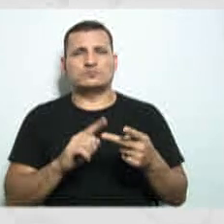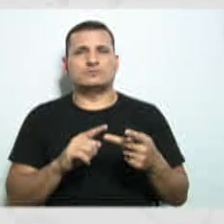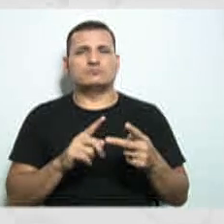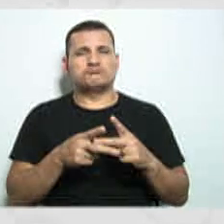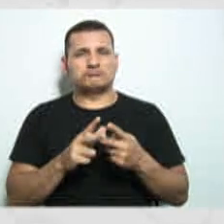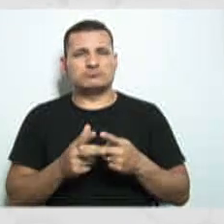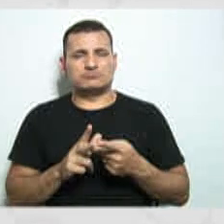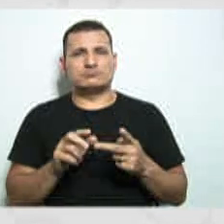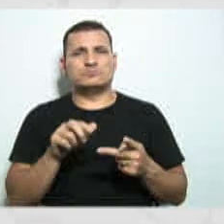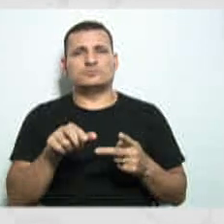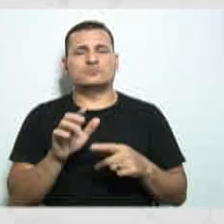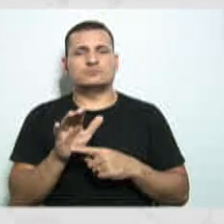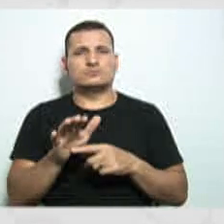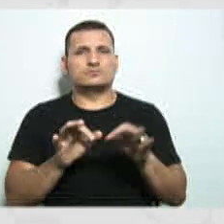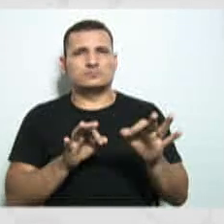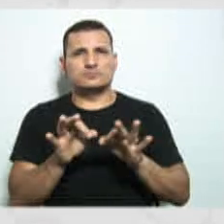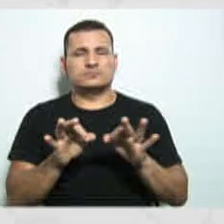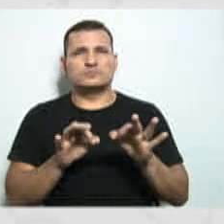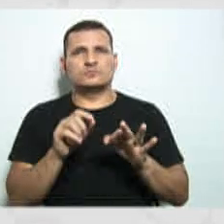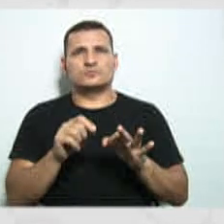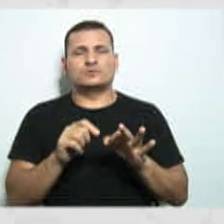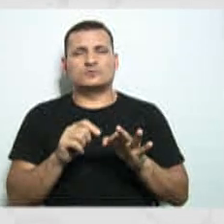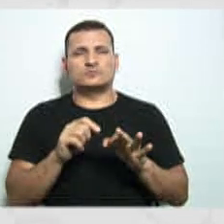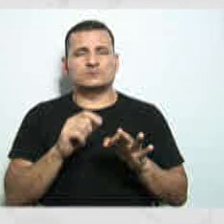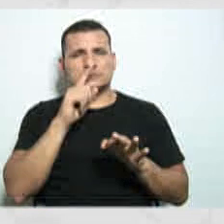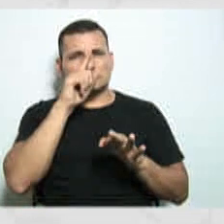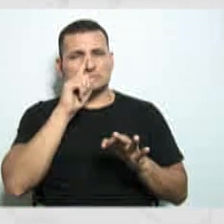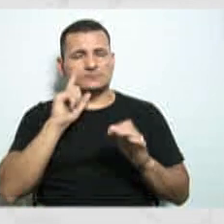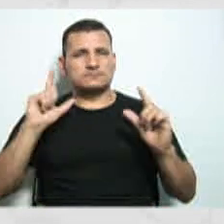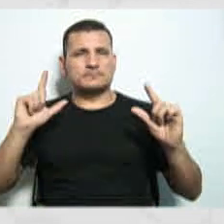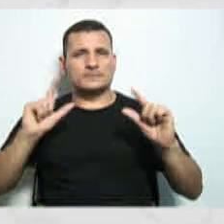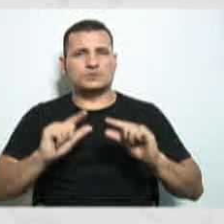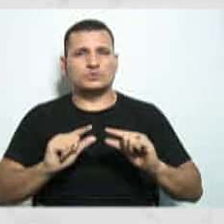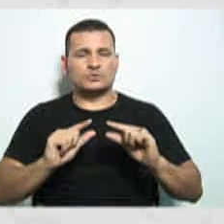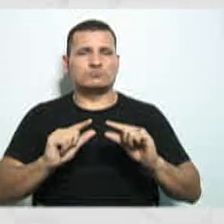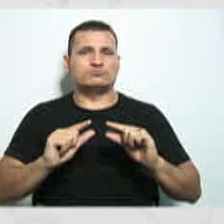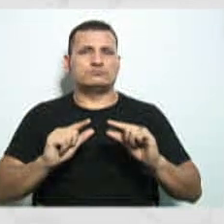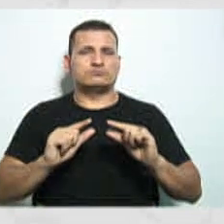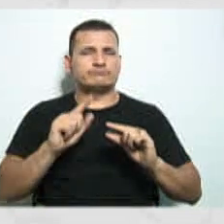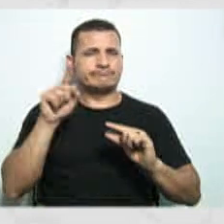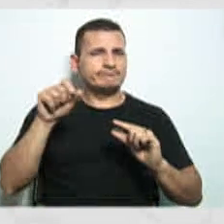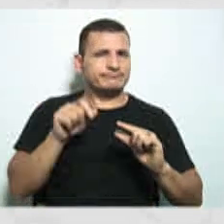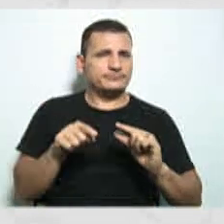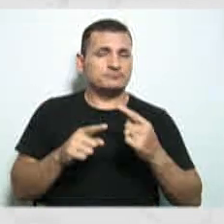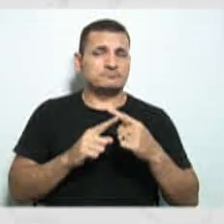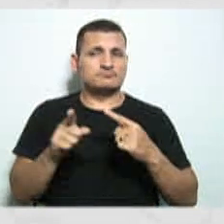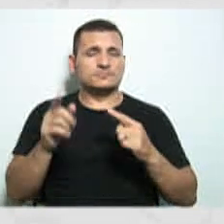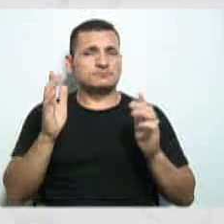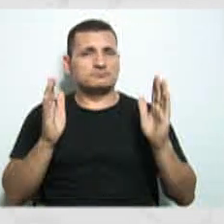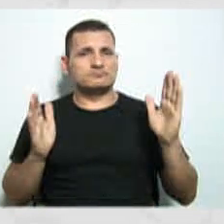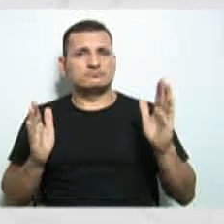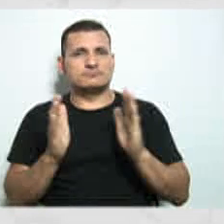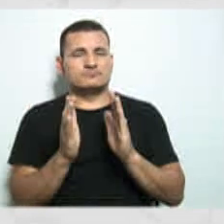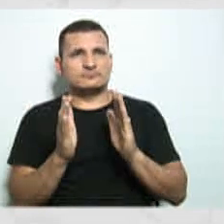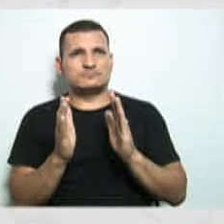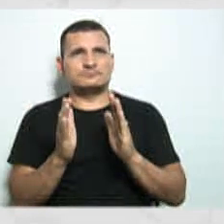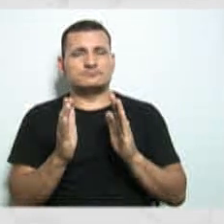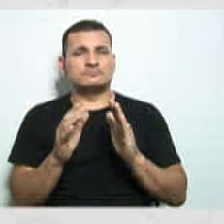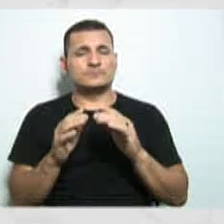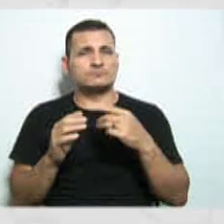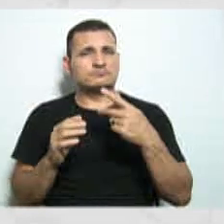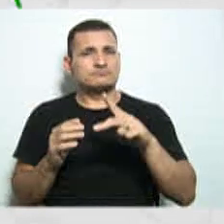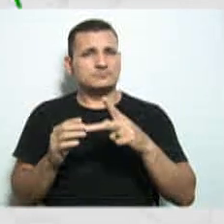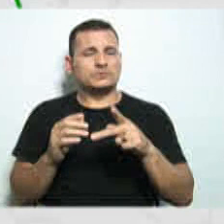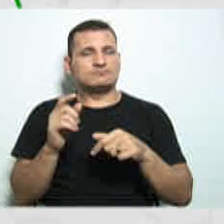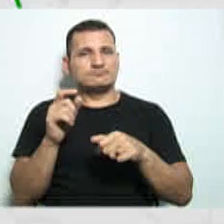que apresenta, ó, os menores riscos com relação à incerteza, até porque ele é de curto prazo, né? Então a execução dele é